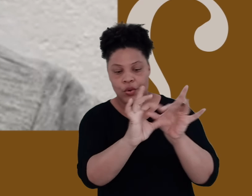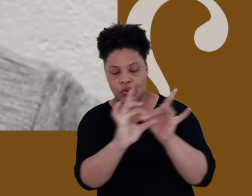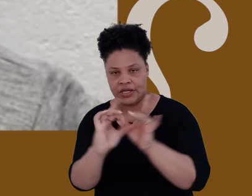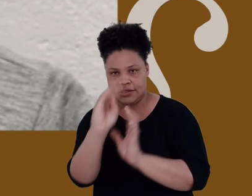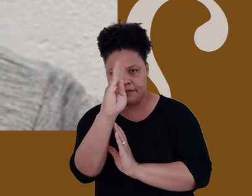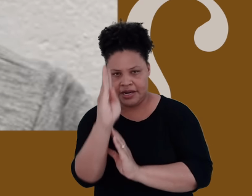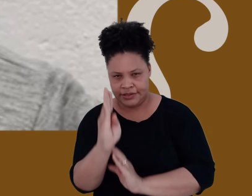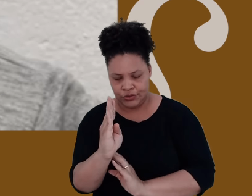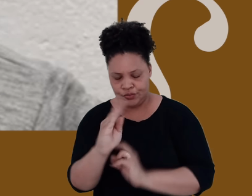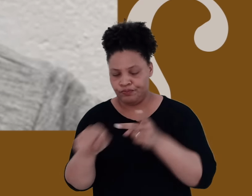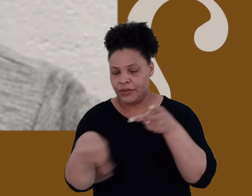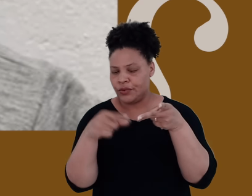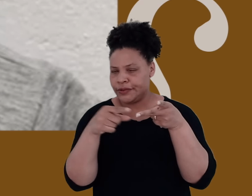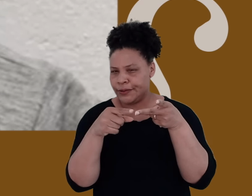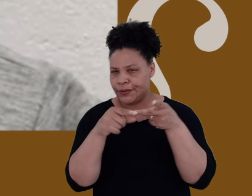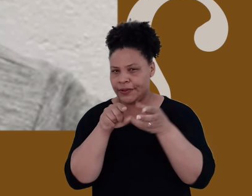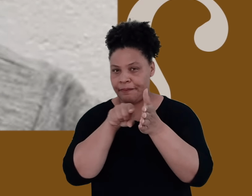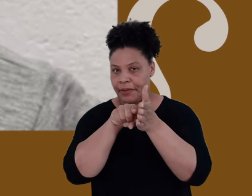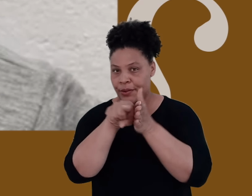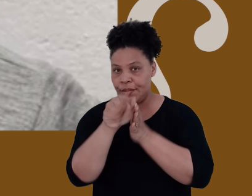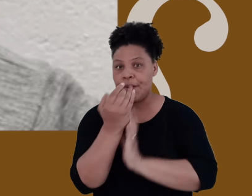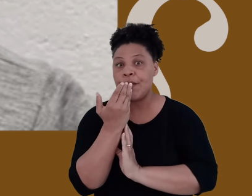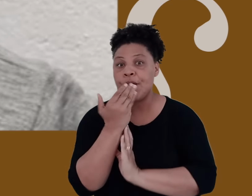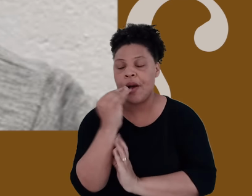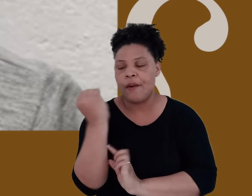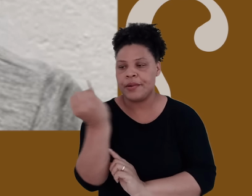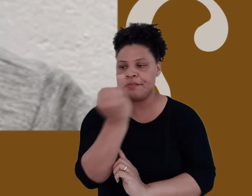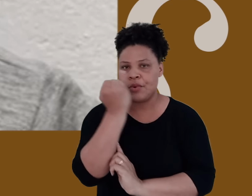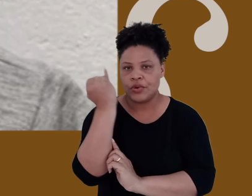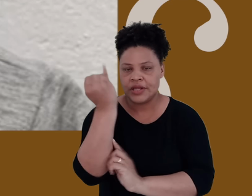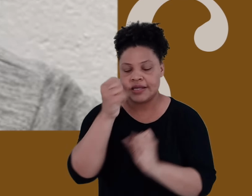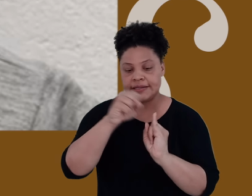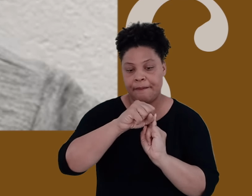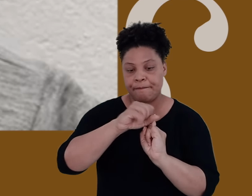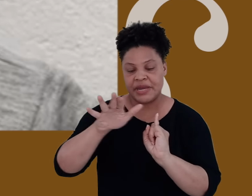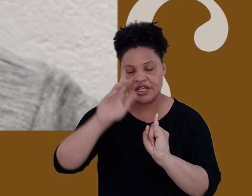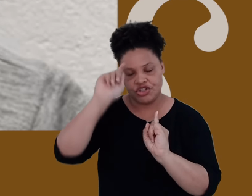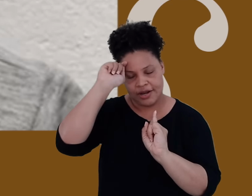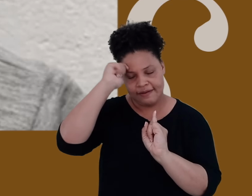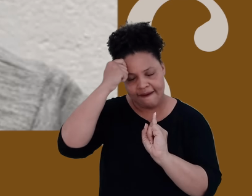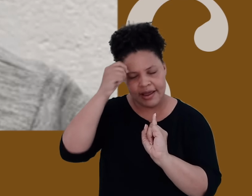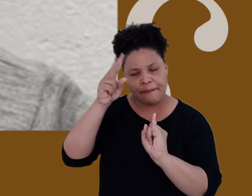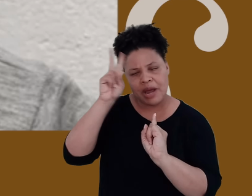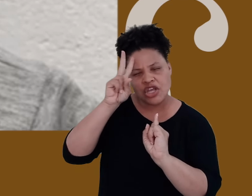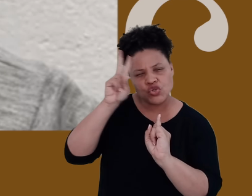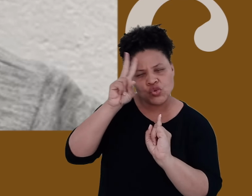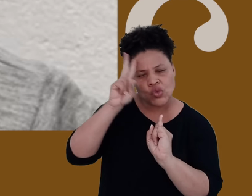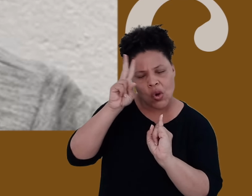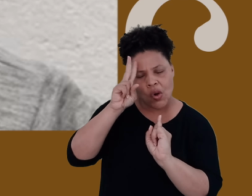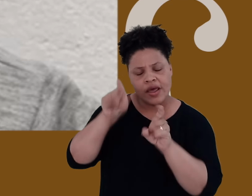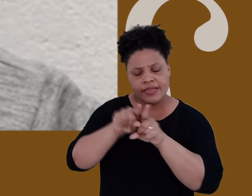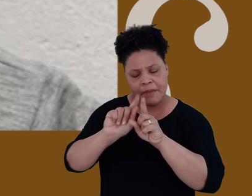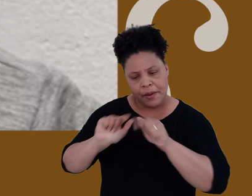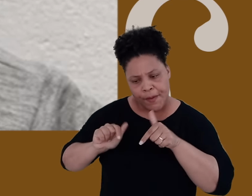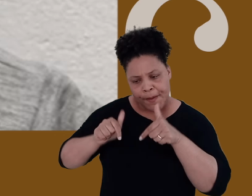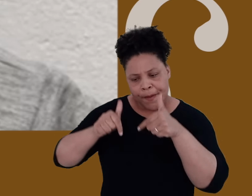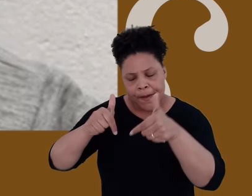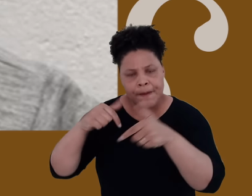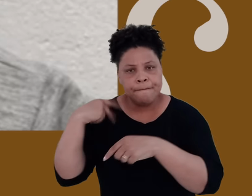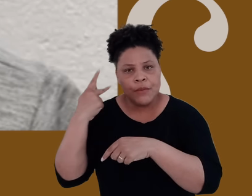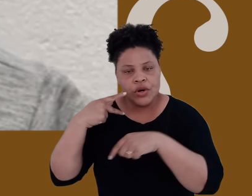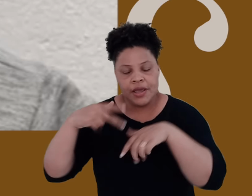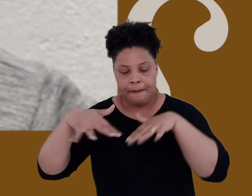E a segunda é: qual a importância das mídias negras para a história e a atuação política